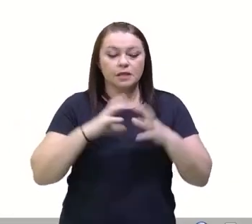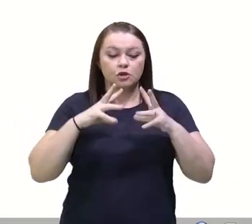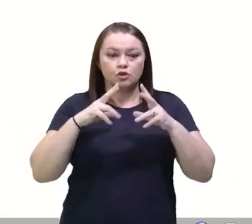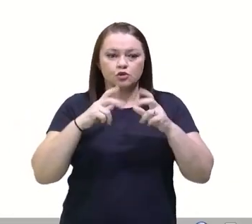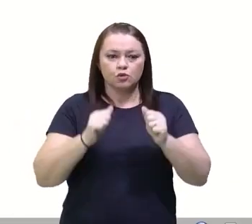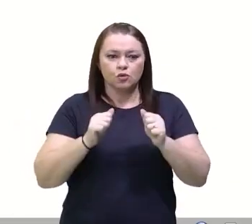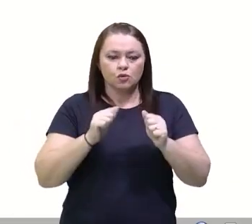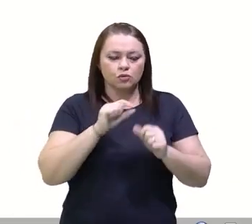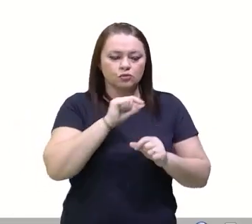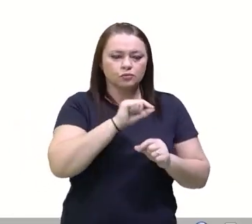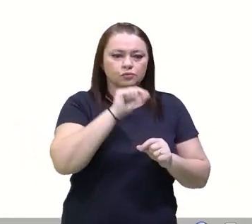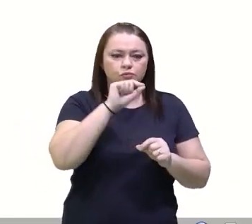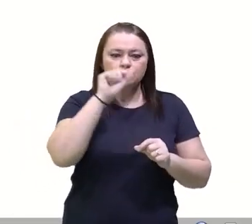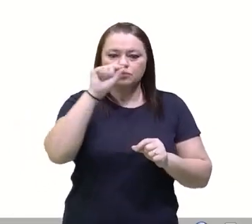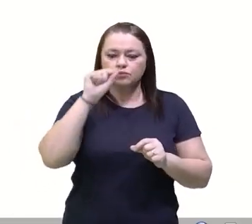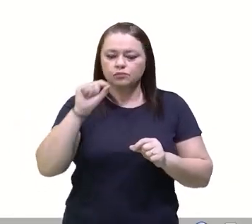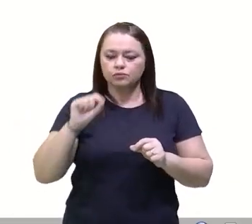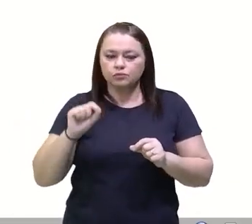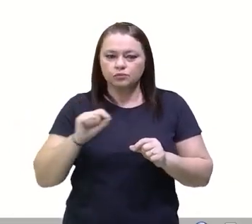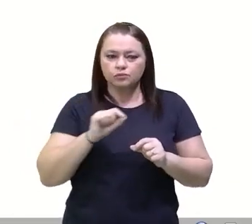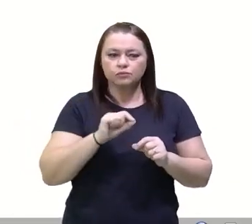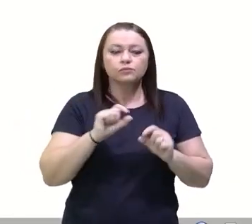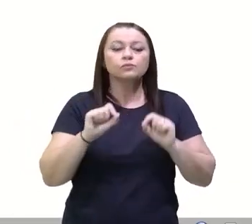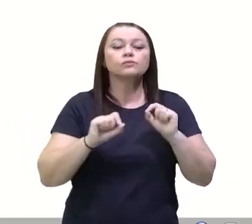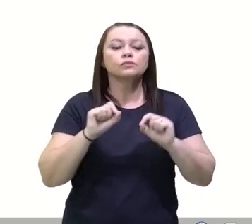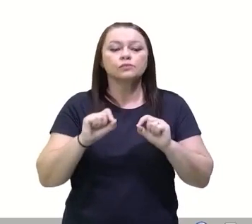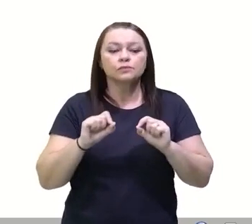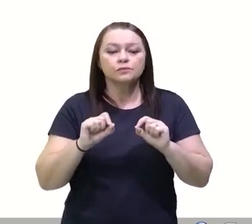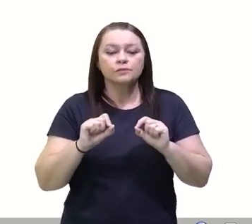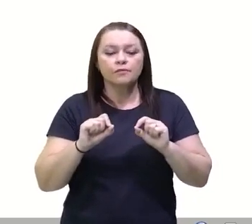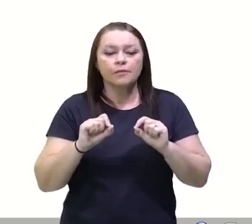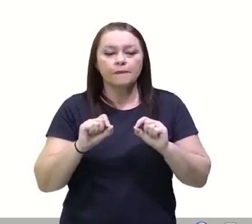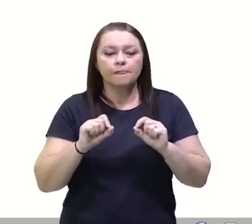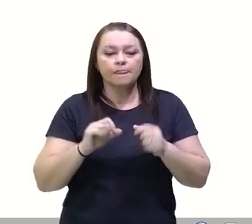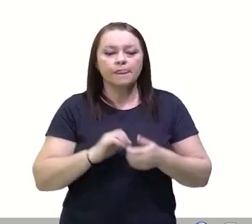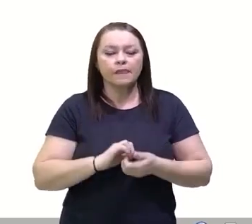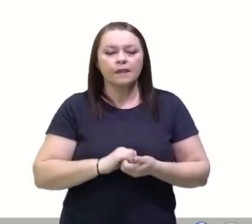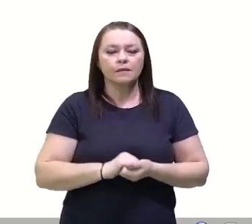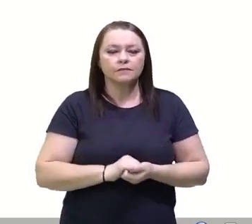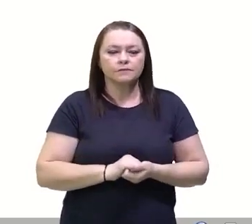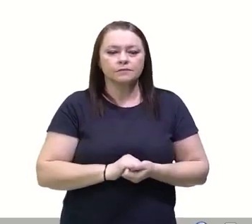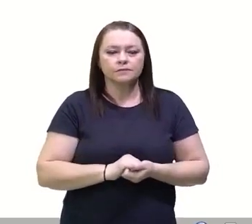seus pontos estão em quê? Estão em